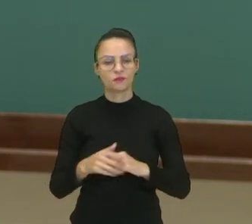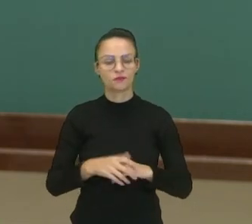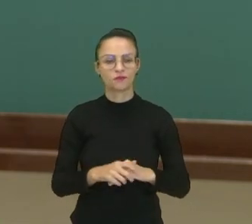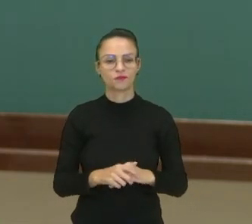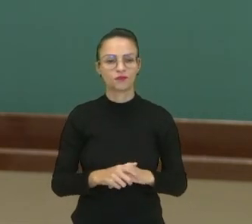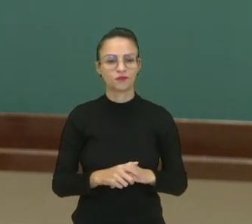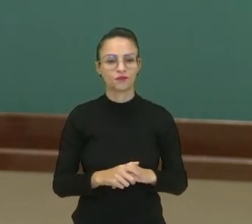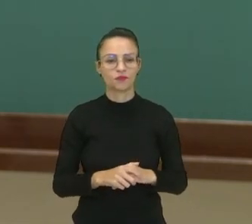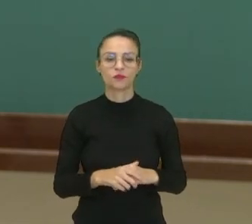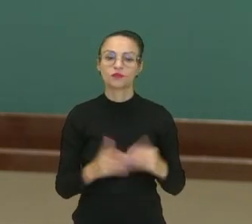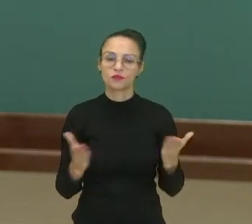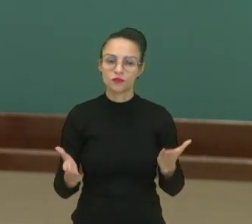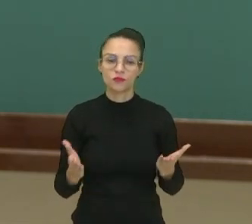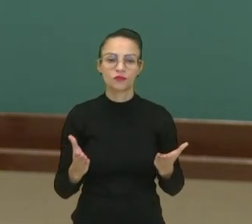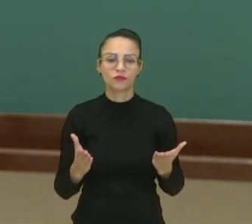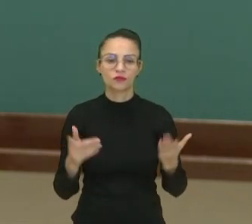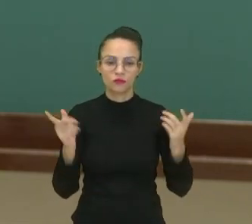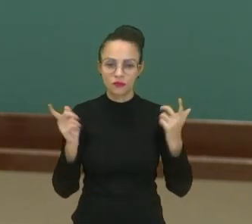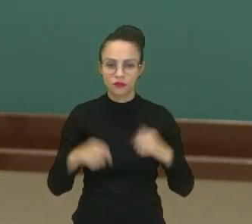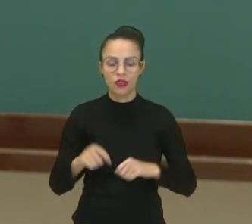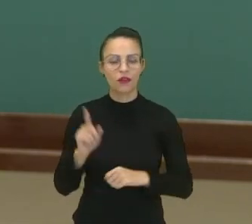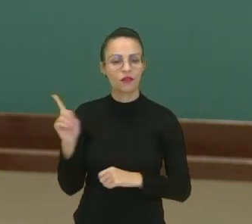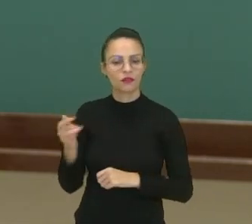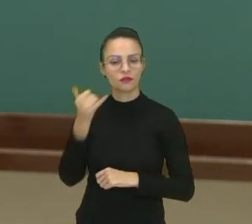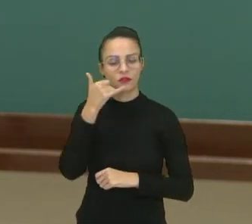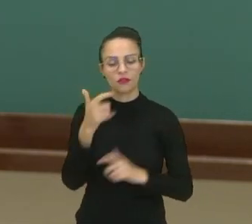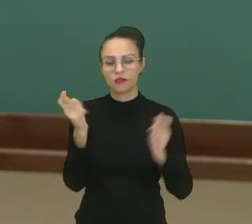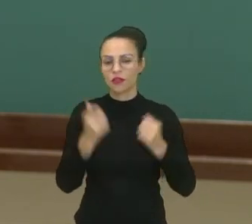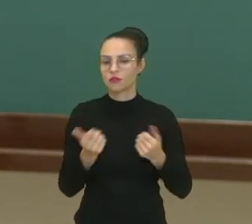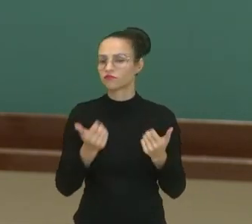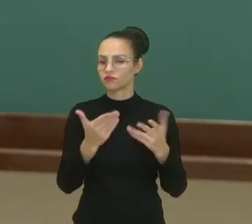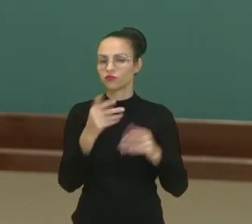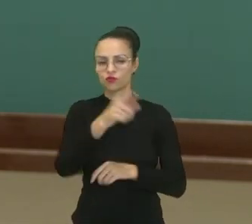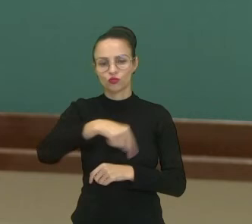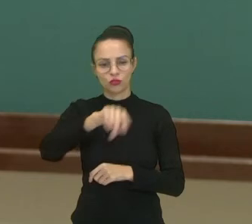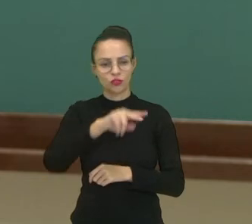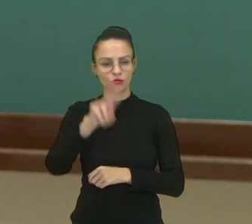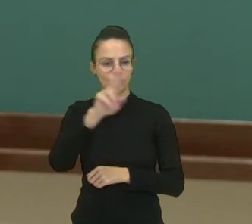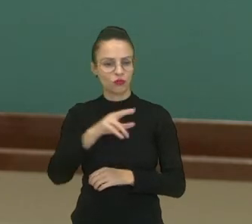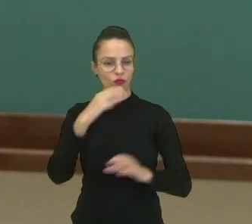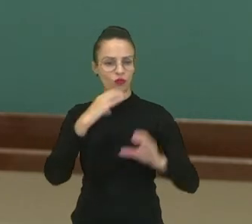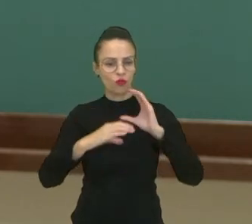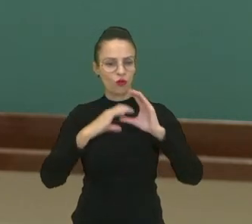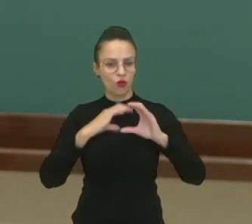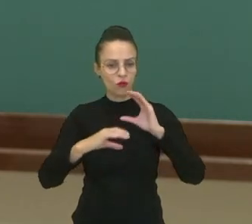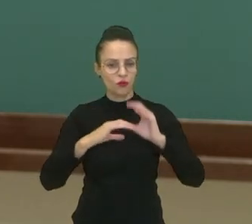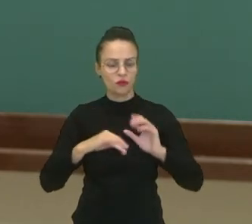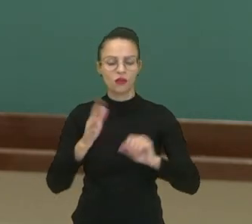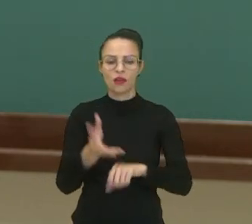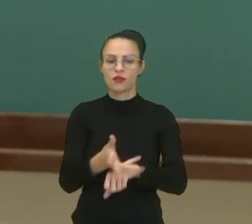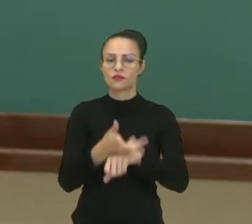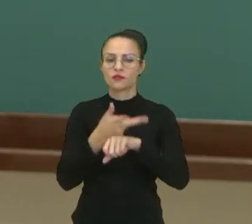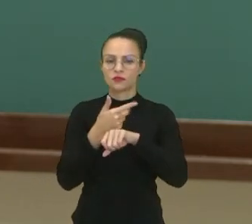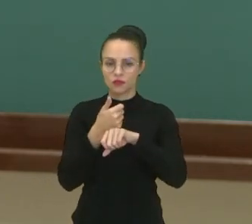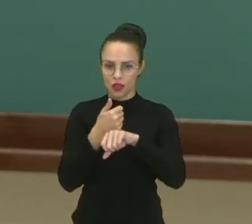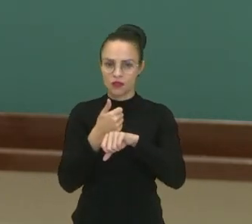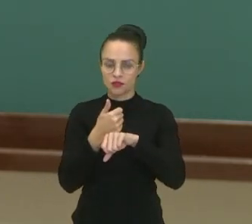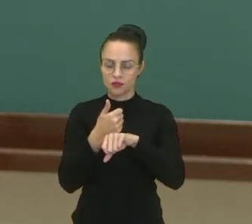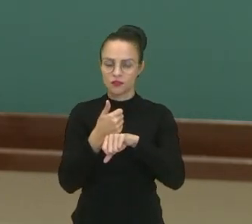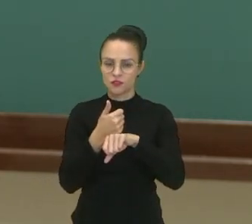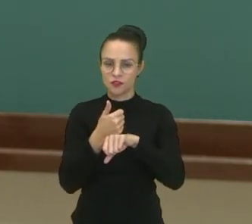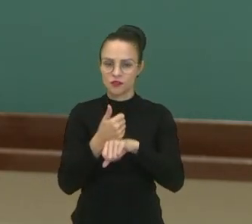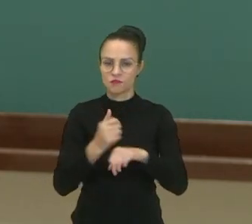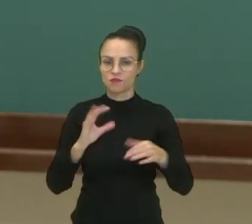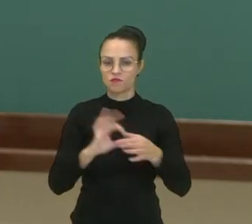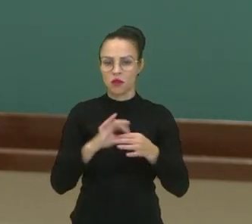náuticas. Globestar permite a você otimizar sua comunicação, ganhar eficiência, integrar